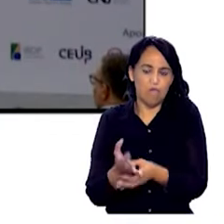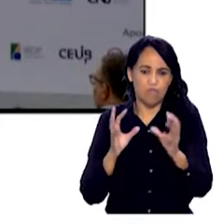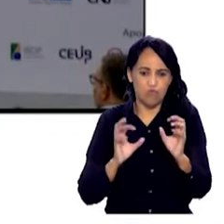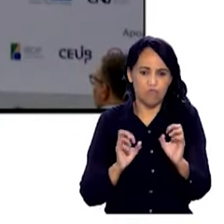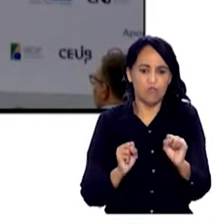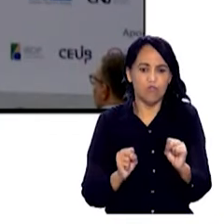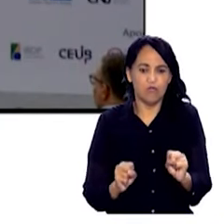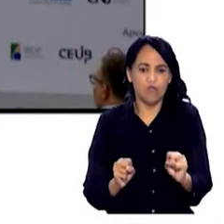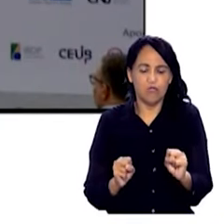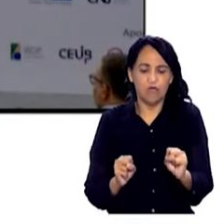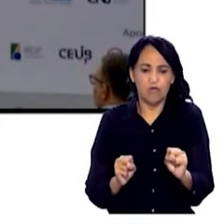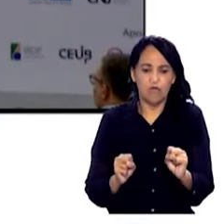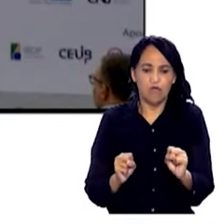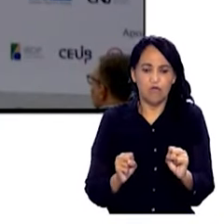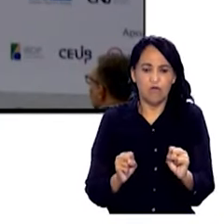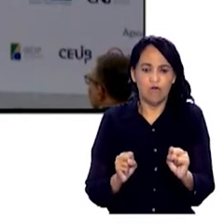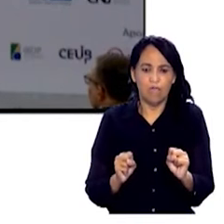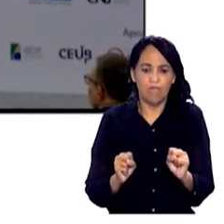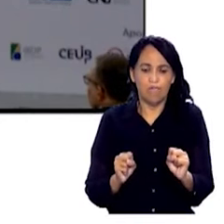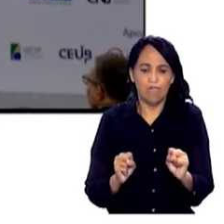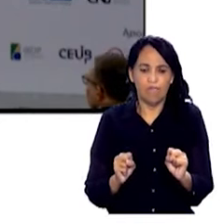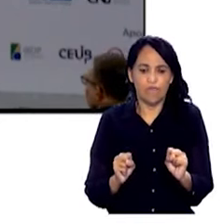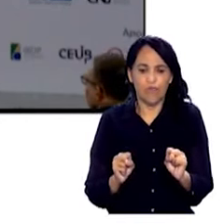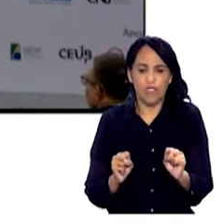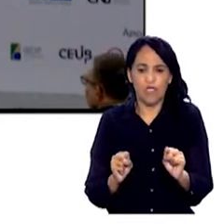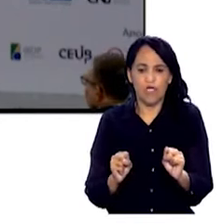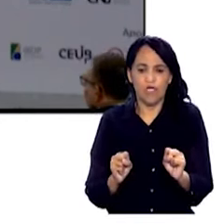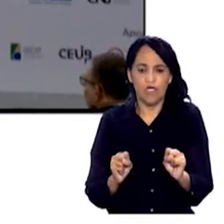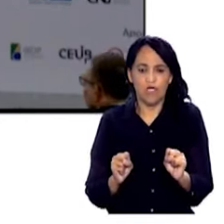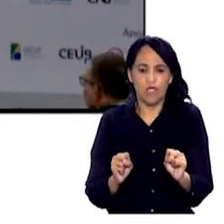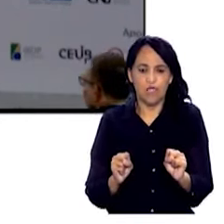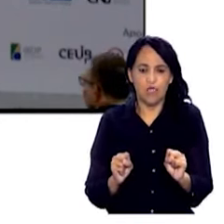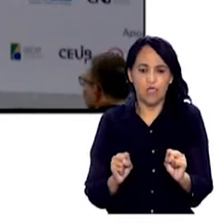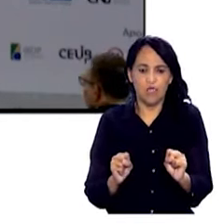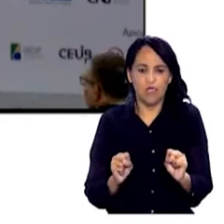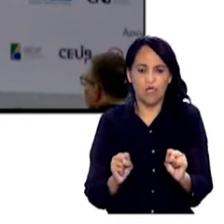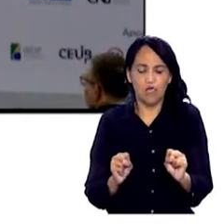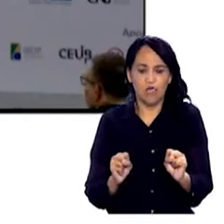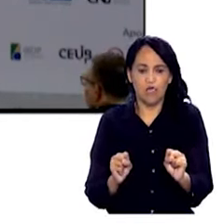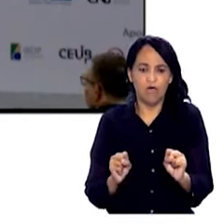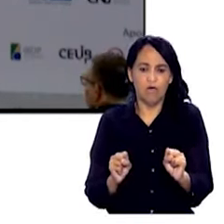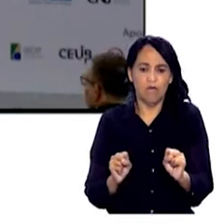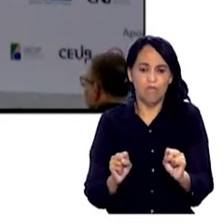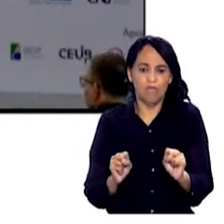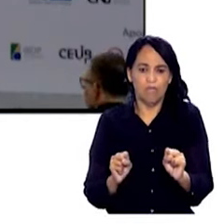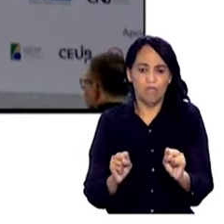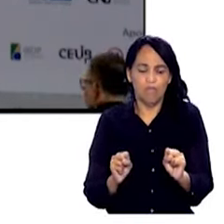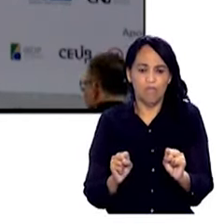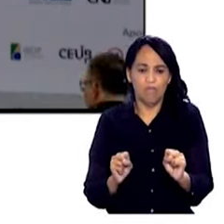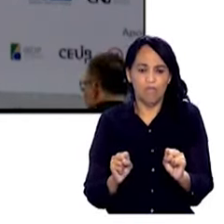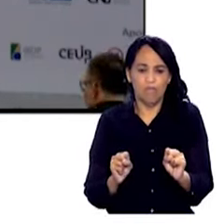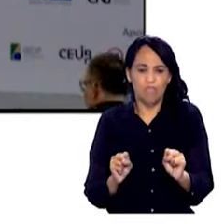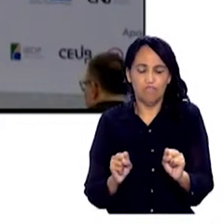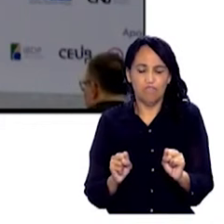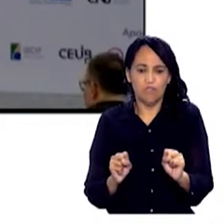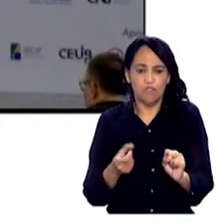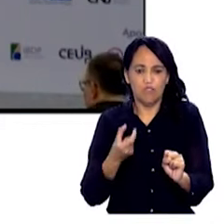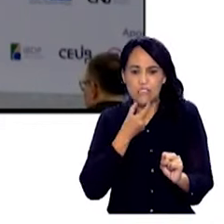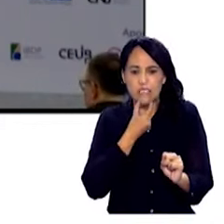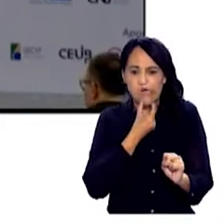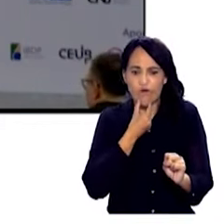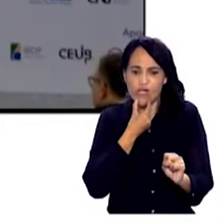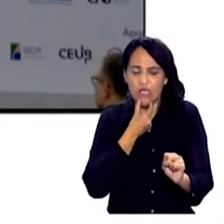próprias do sistema de lá falou-nos também do Cuidado Com que a o sistema judiciário trata a relação política dos